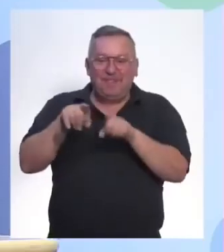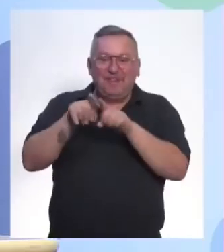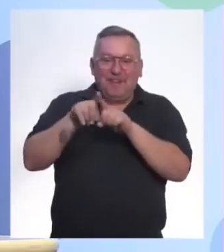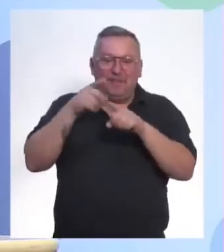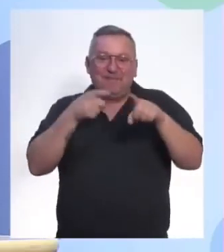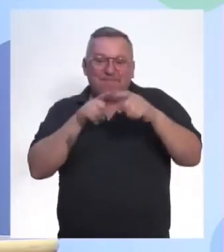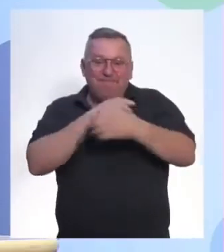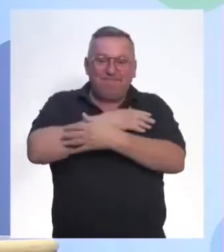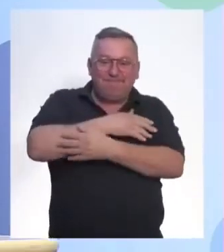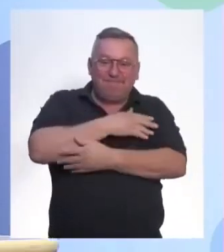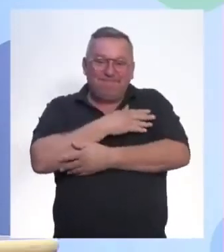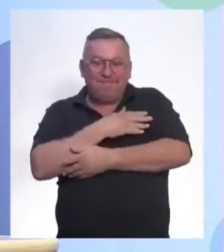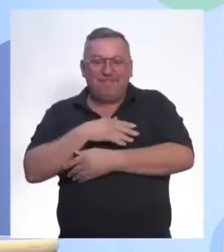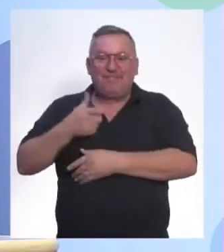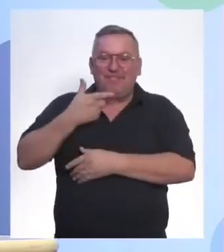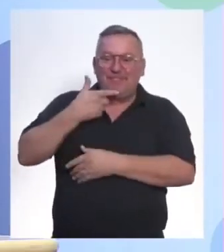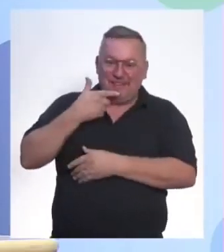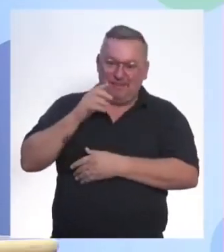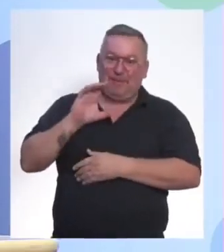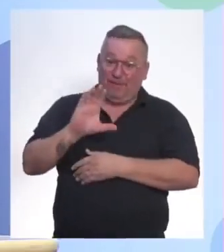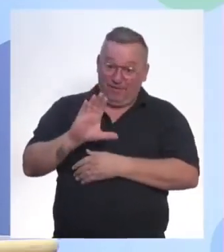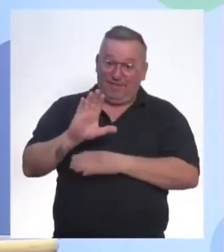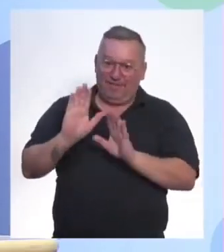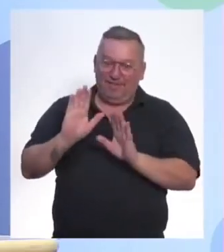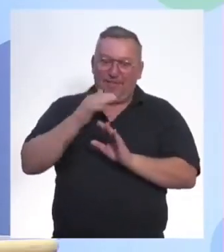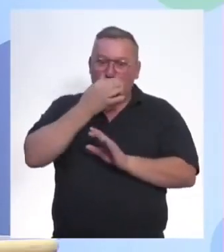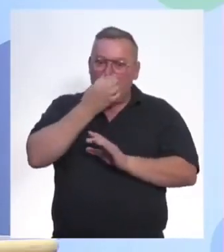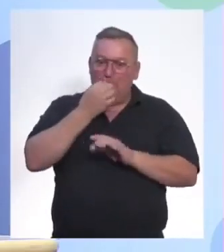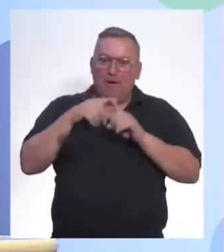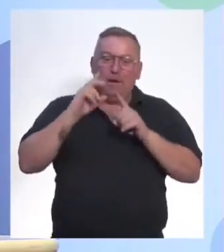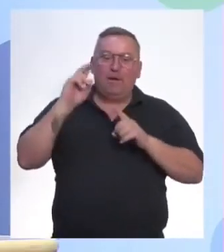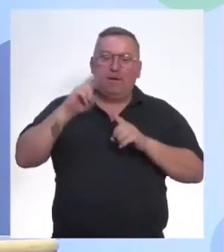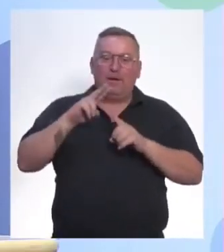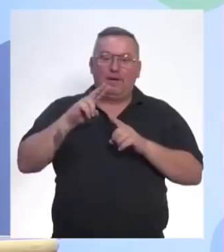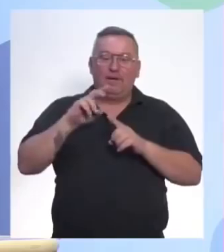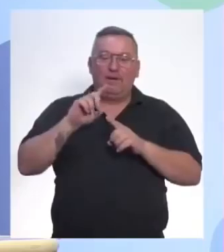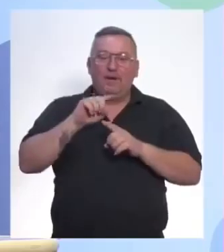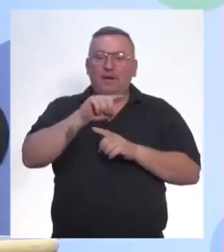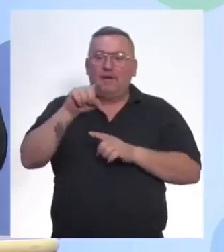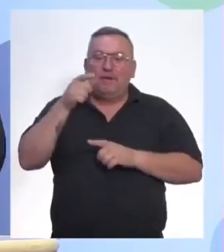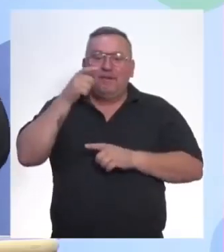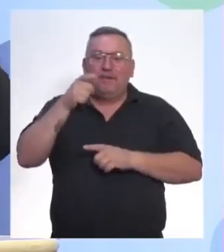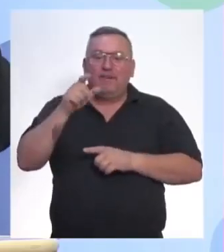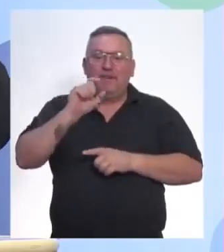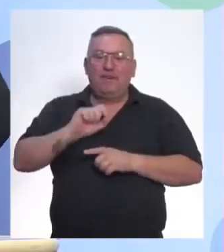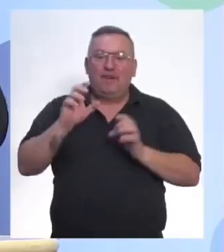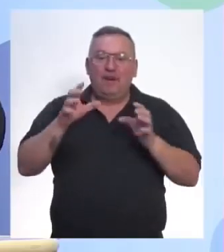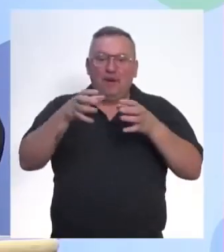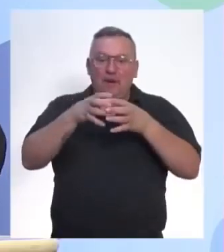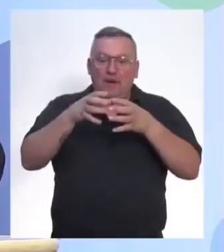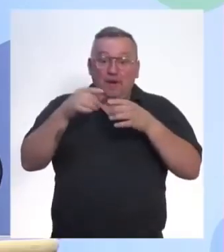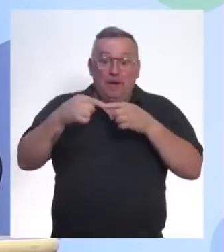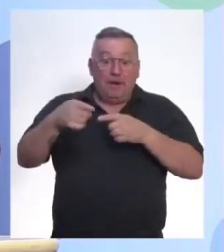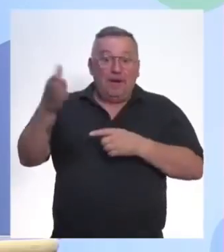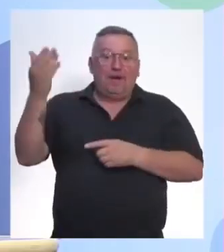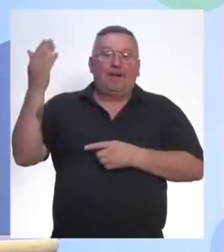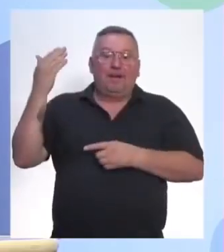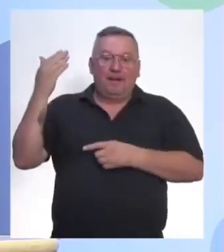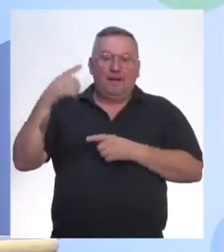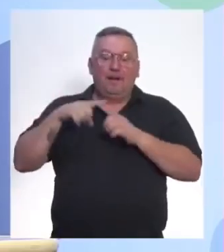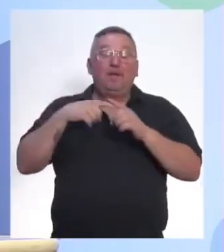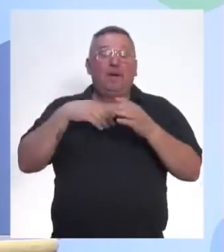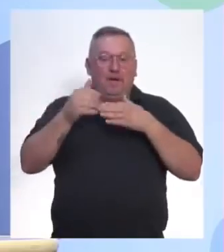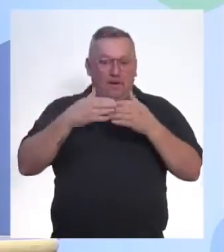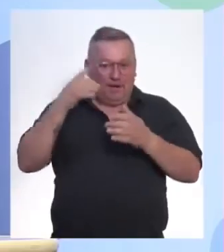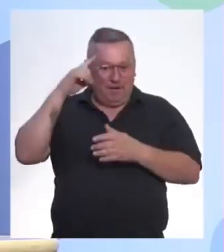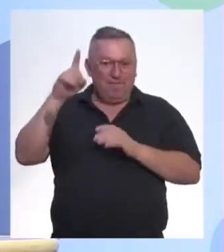começando a dançar. Então, a gente volta rindo por conta disso, tá, gente? Porque vocês... Ah, não foram vocês que viram a equipe semana passada, mas qualquer dia